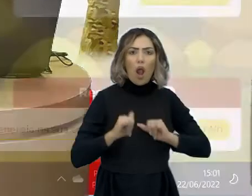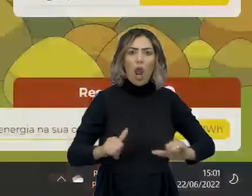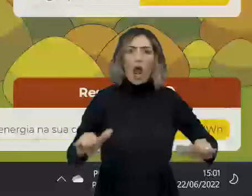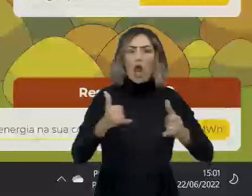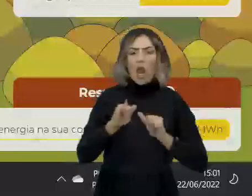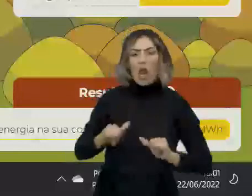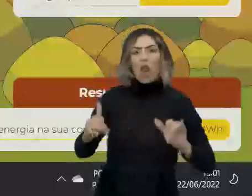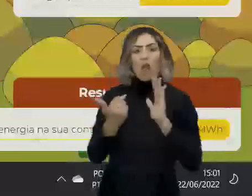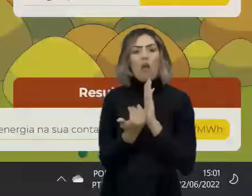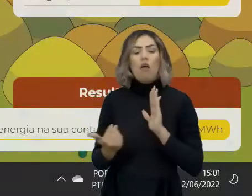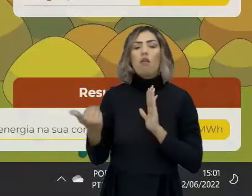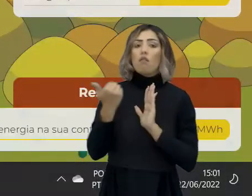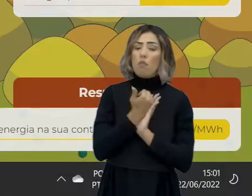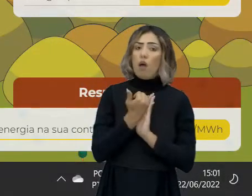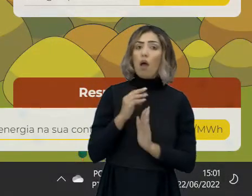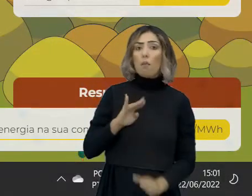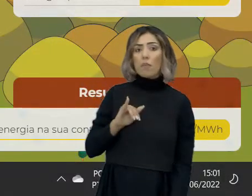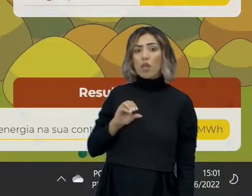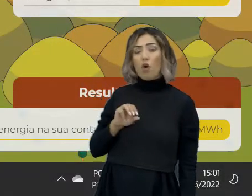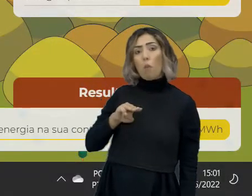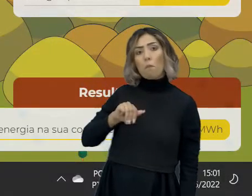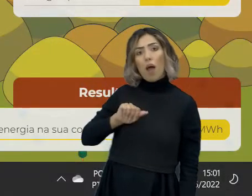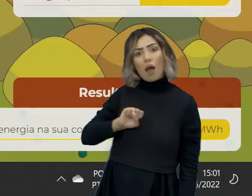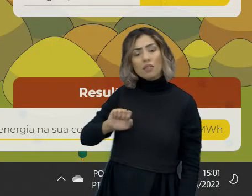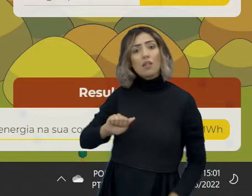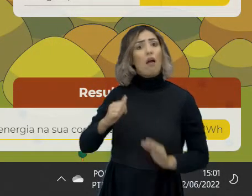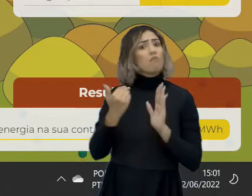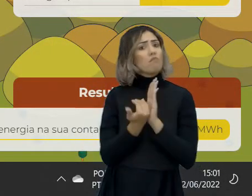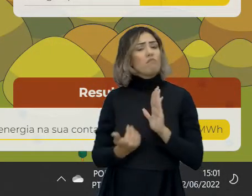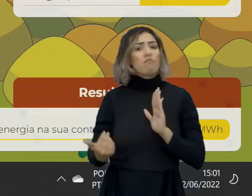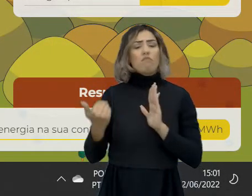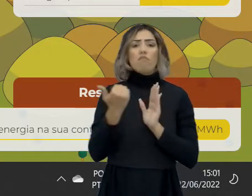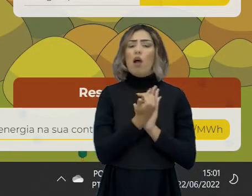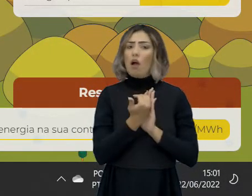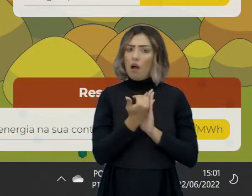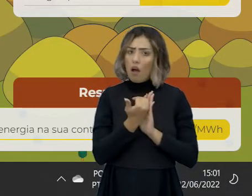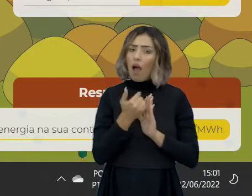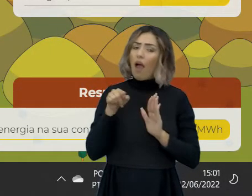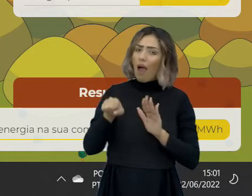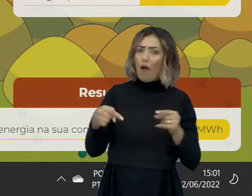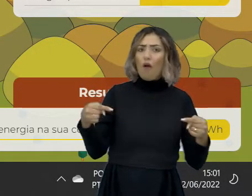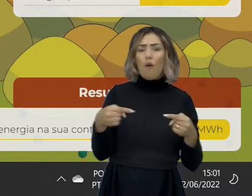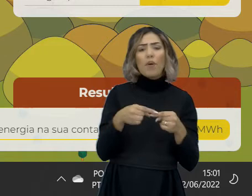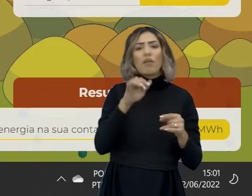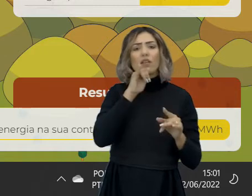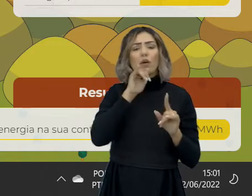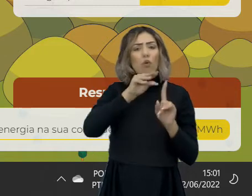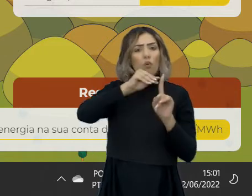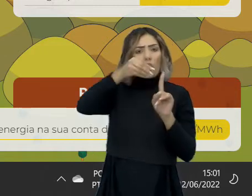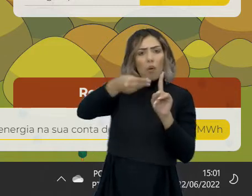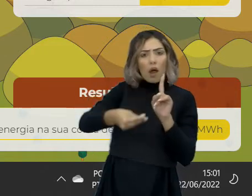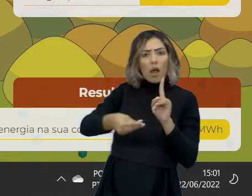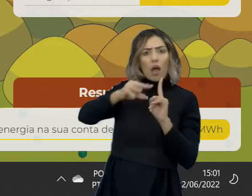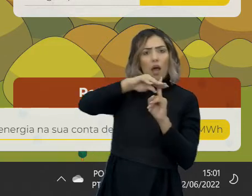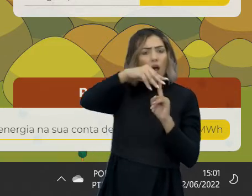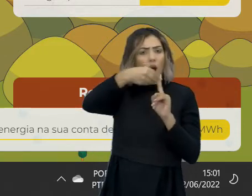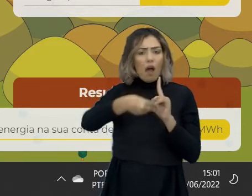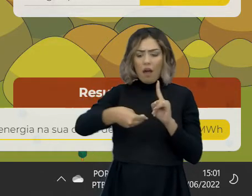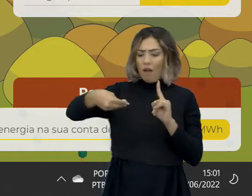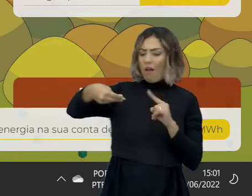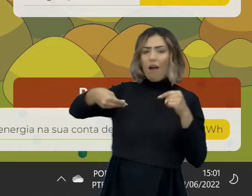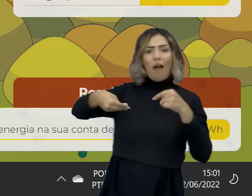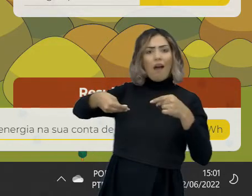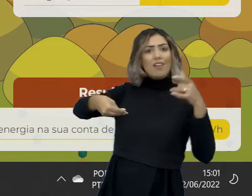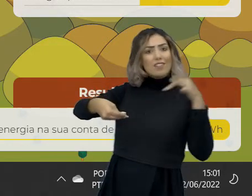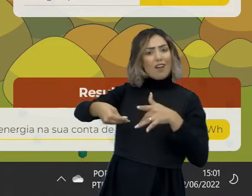uma tipo da biomassa mesmo? Porque Legal. O lixo orgânico, ele é considerado uma biomassa. Casca de banana, casca de coisas. Quer dizer, que se tivesse um investimento